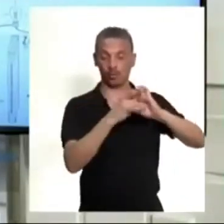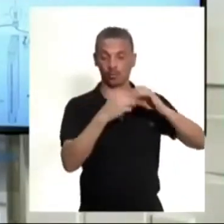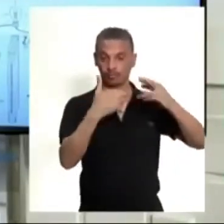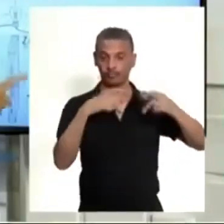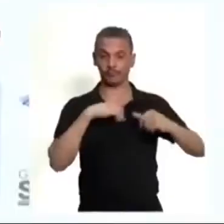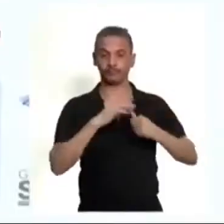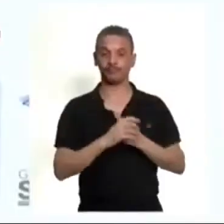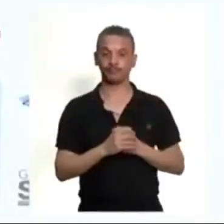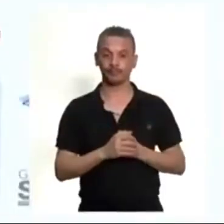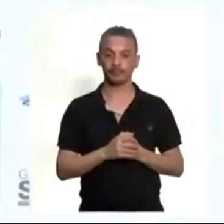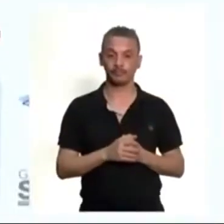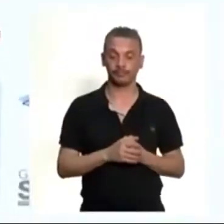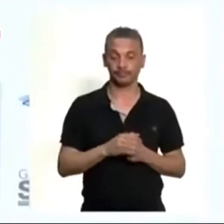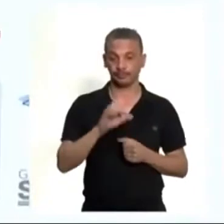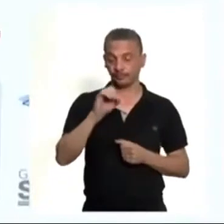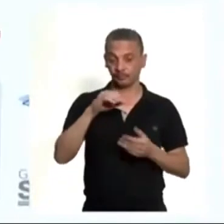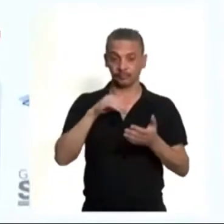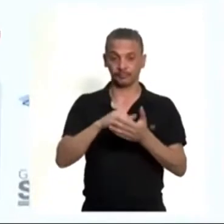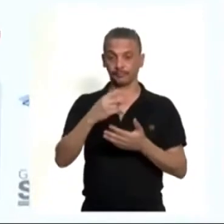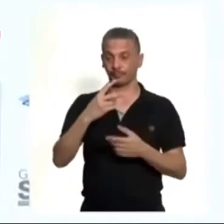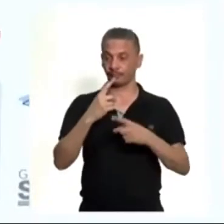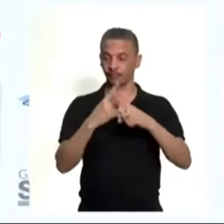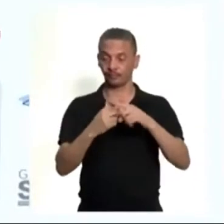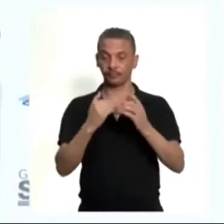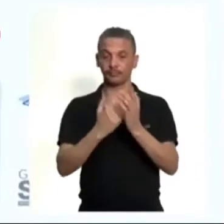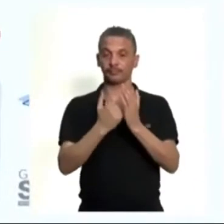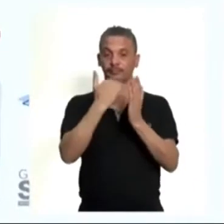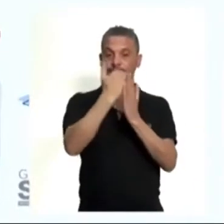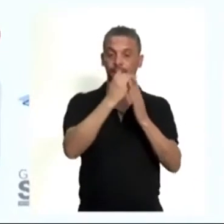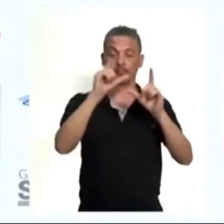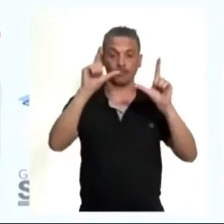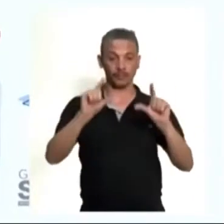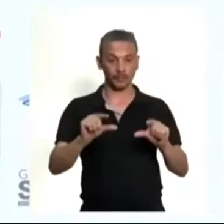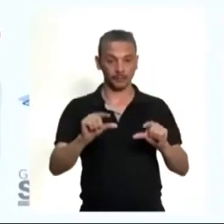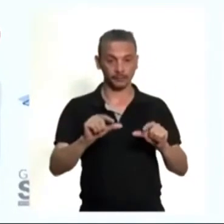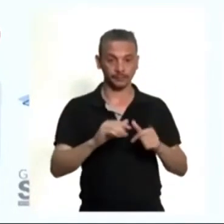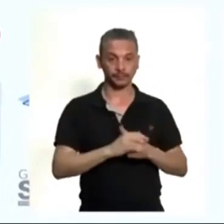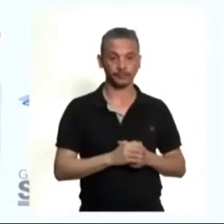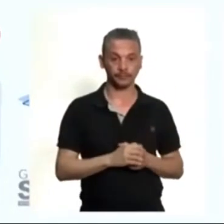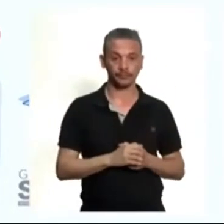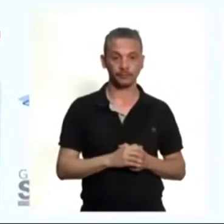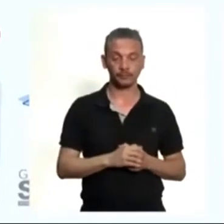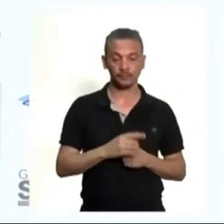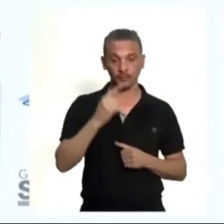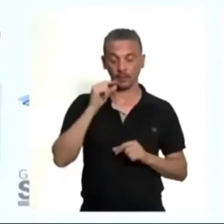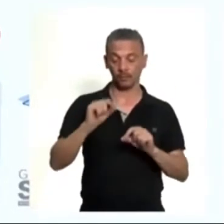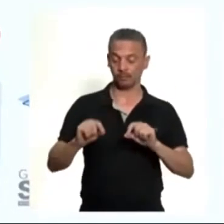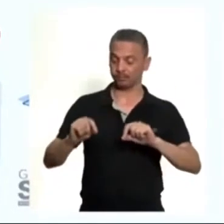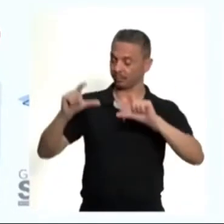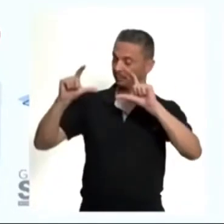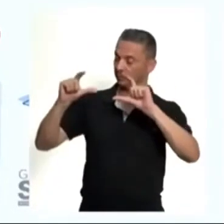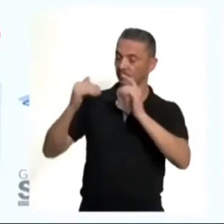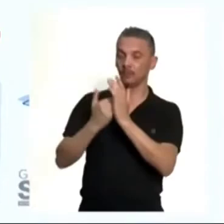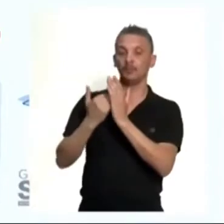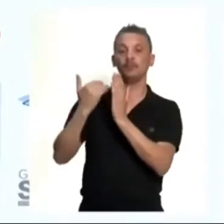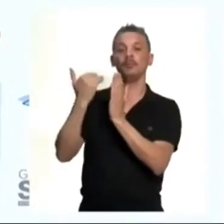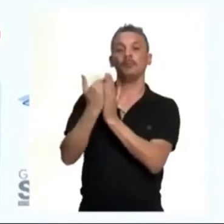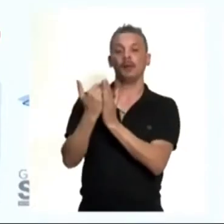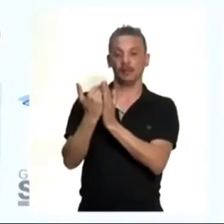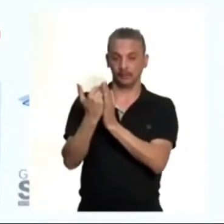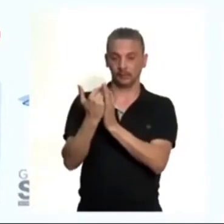zinco 2+. Agora, de 0 para 2+, aumentou ou diminuiu o valor da carguinha? Deixa eu ver. 0 para 2+, aumentou.